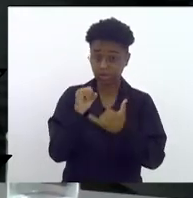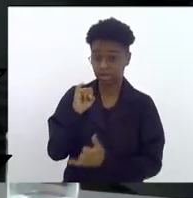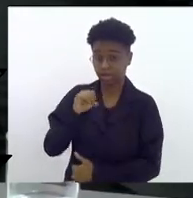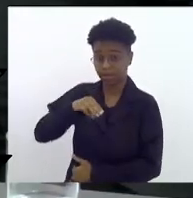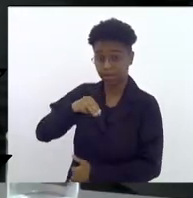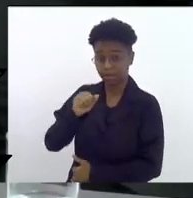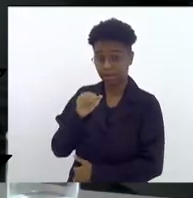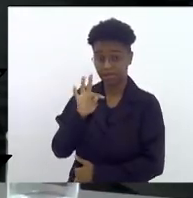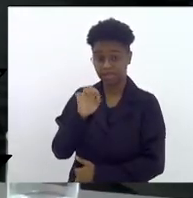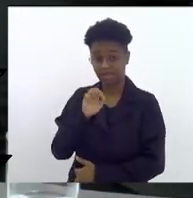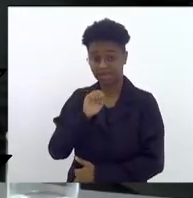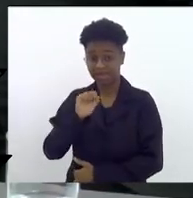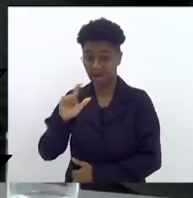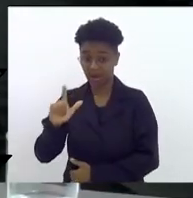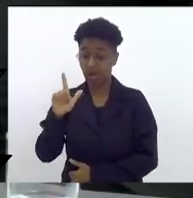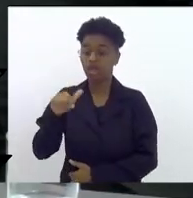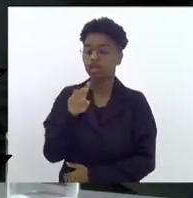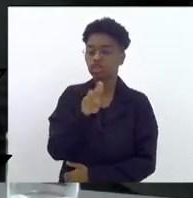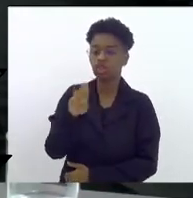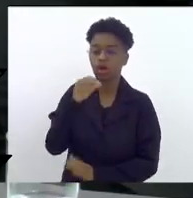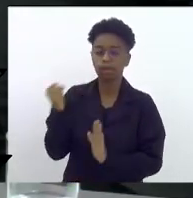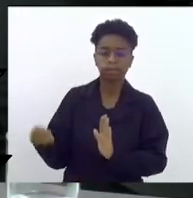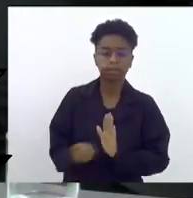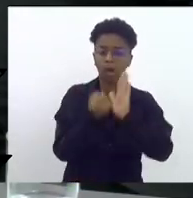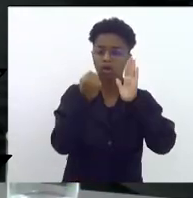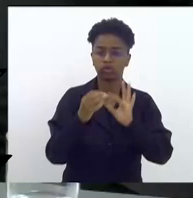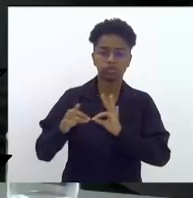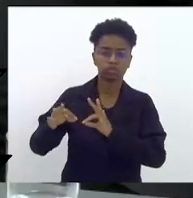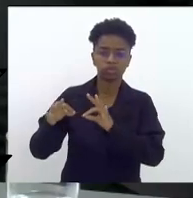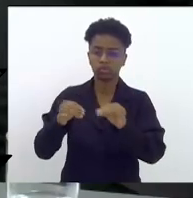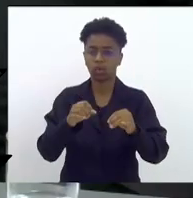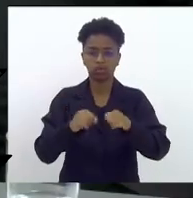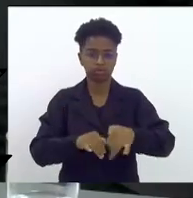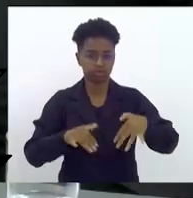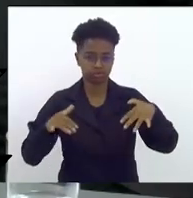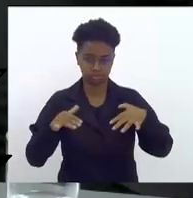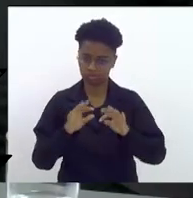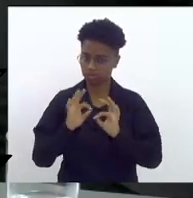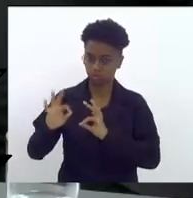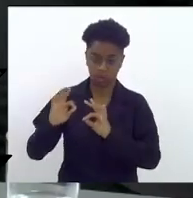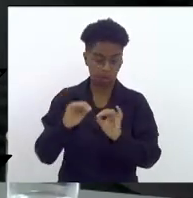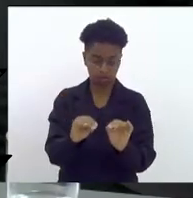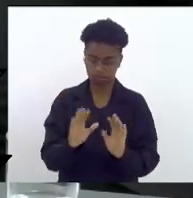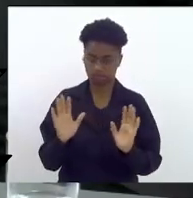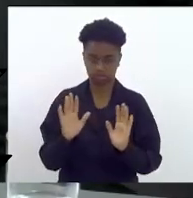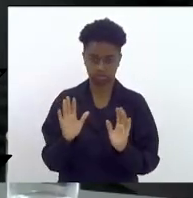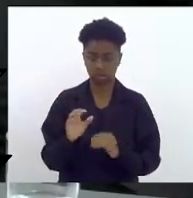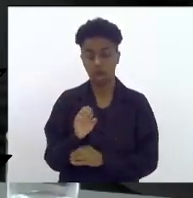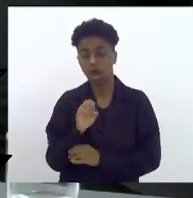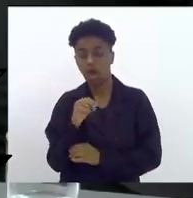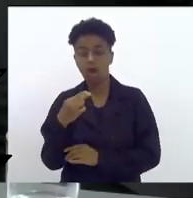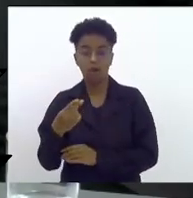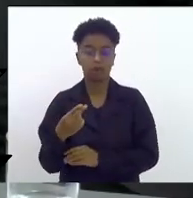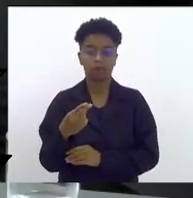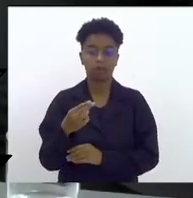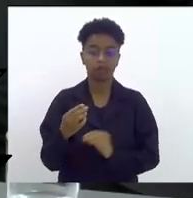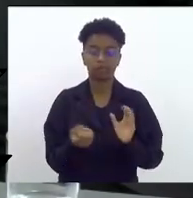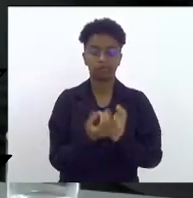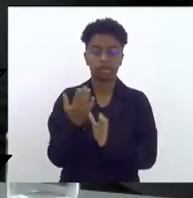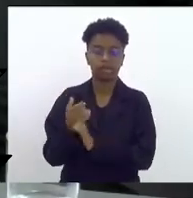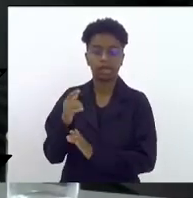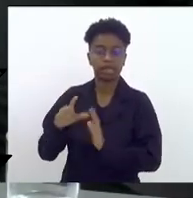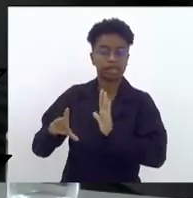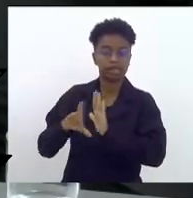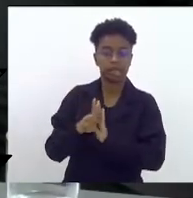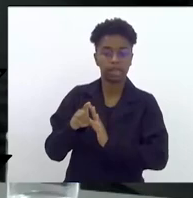Esse é um nome muito consolidado em todas as casas legislativas seja casas legislativas de âmbito